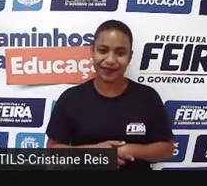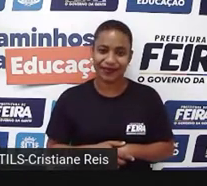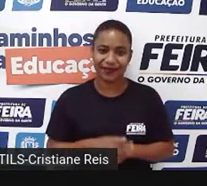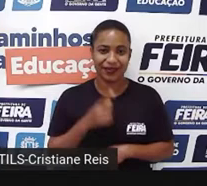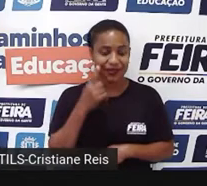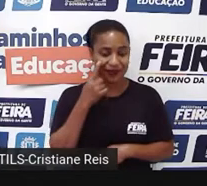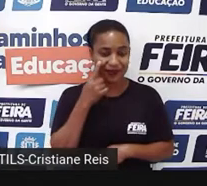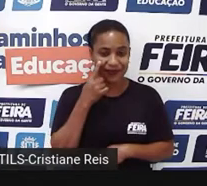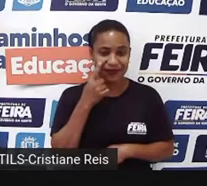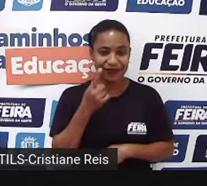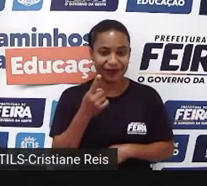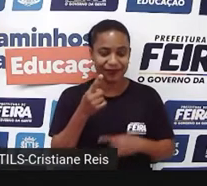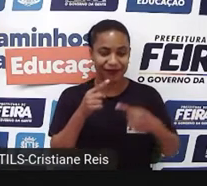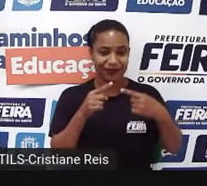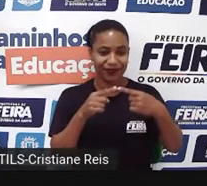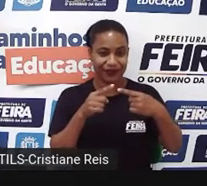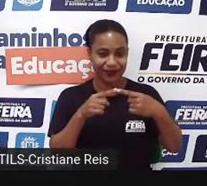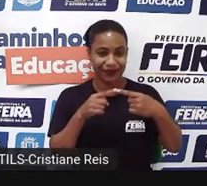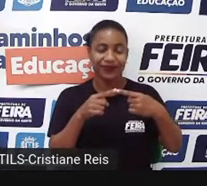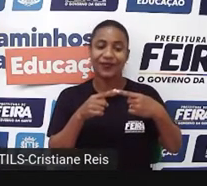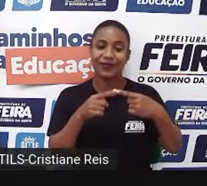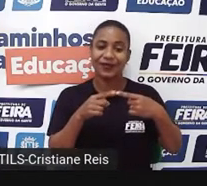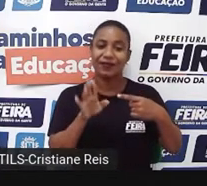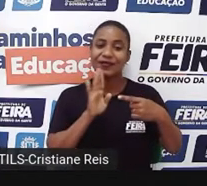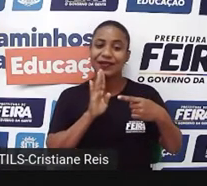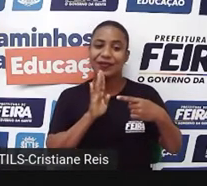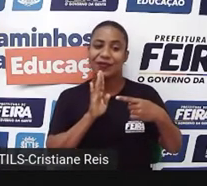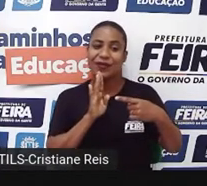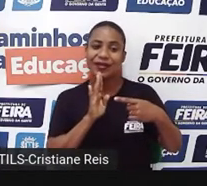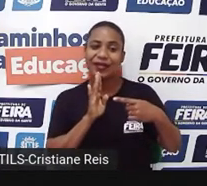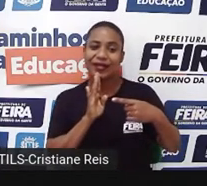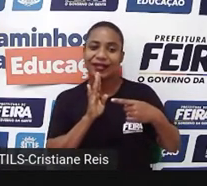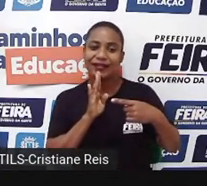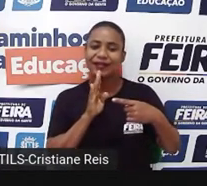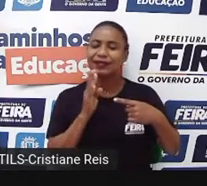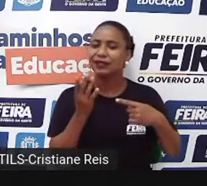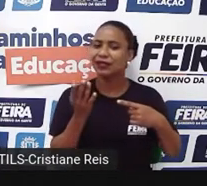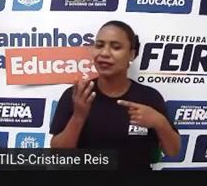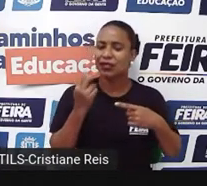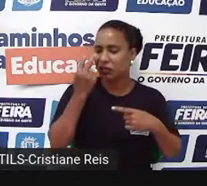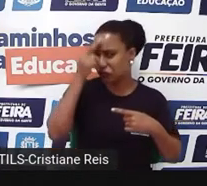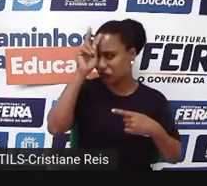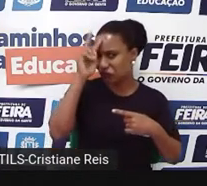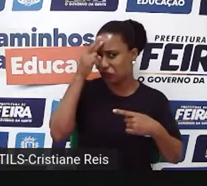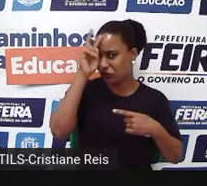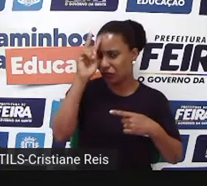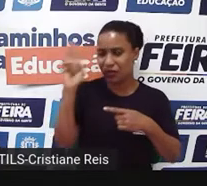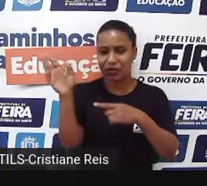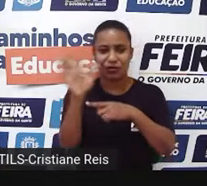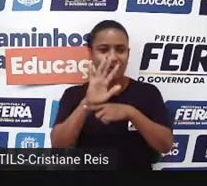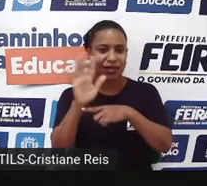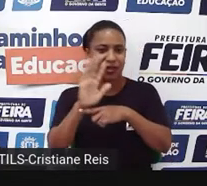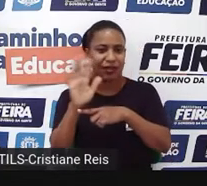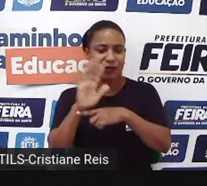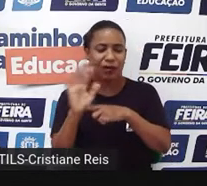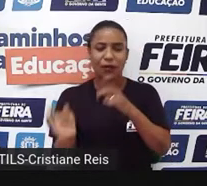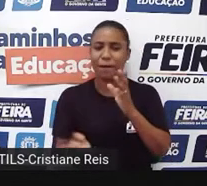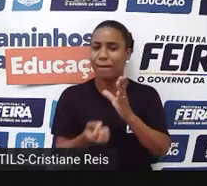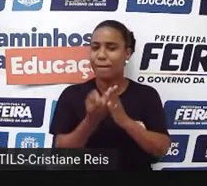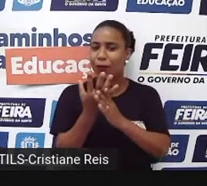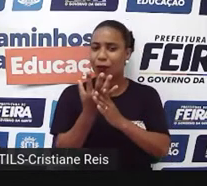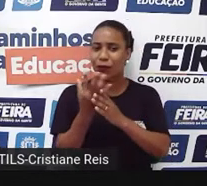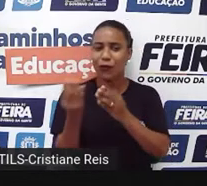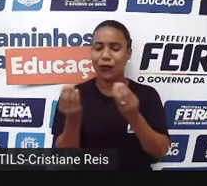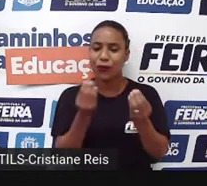birth? Você conhece, sabe alguma coisa a respeito da história da origem do cinema? Pois nós